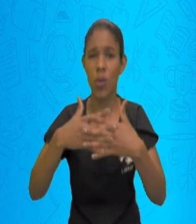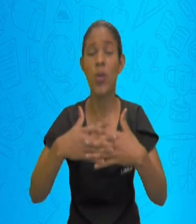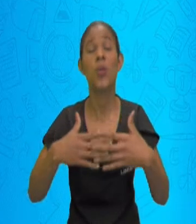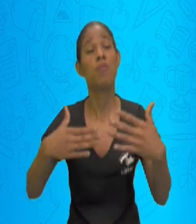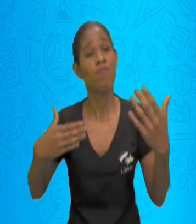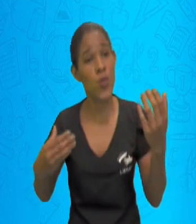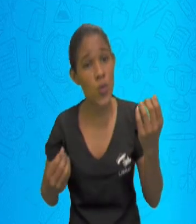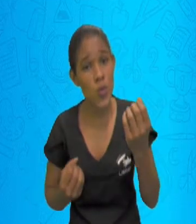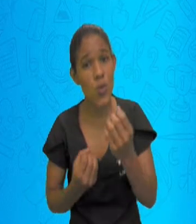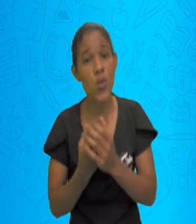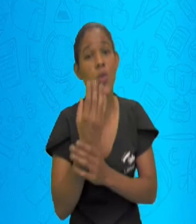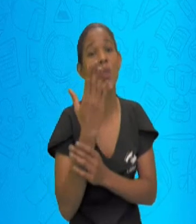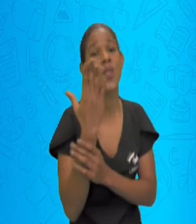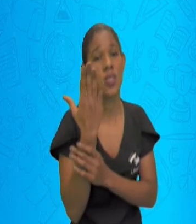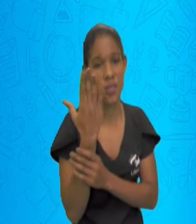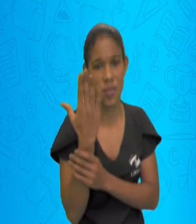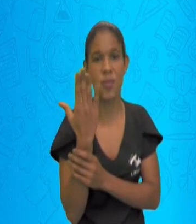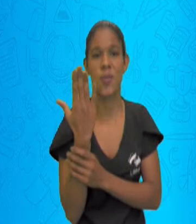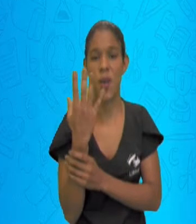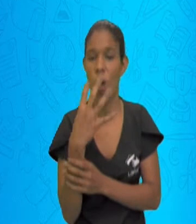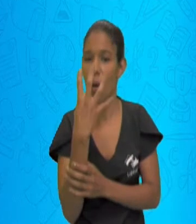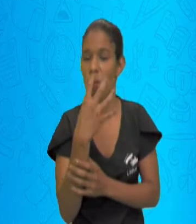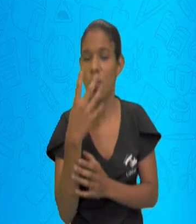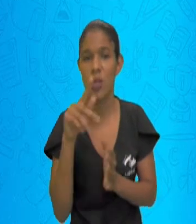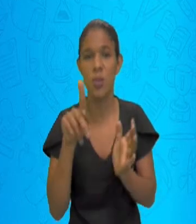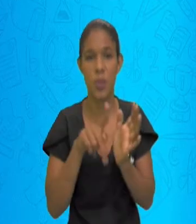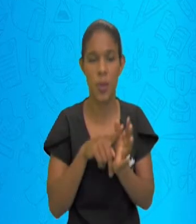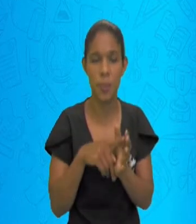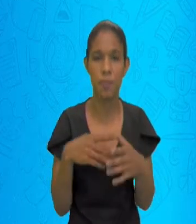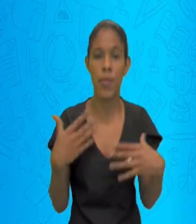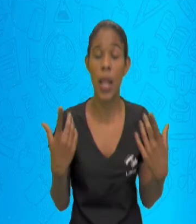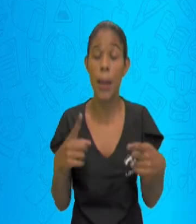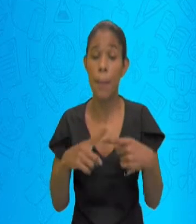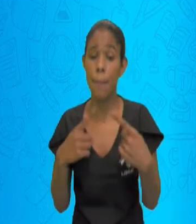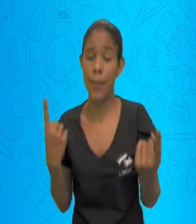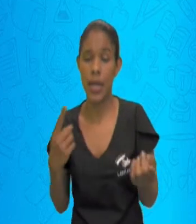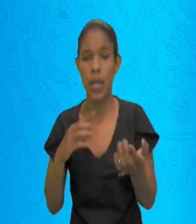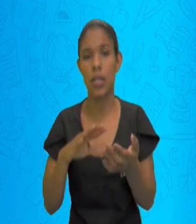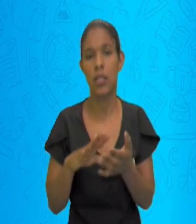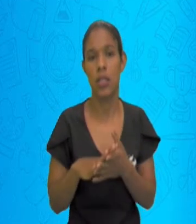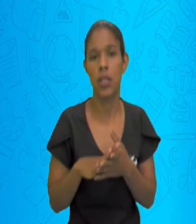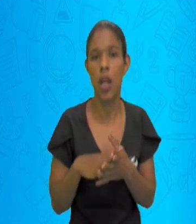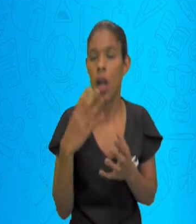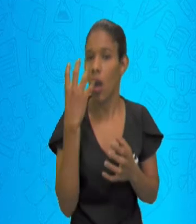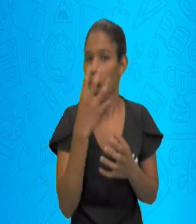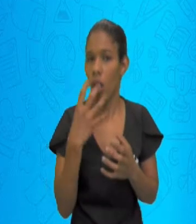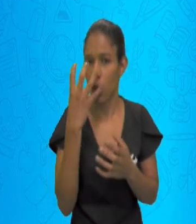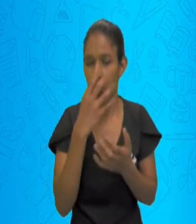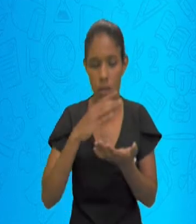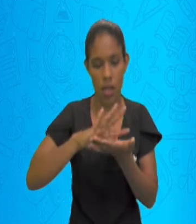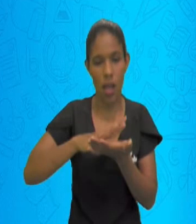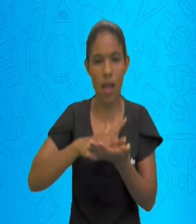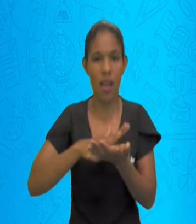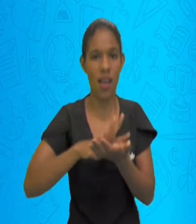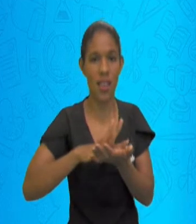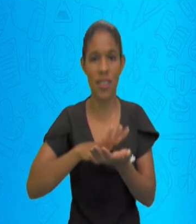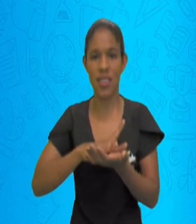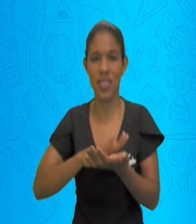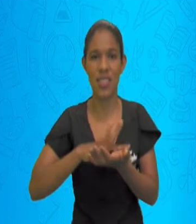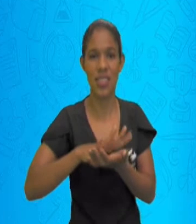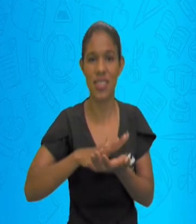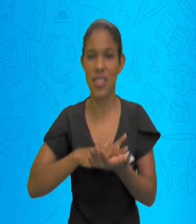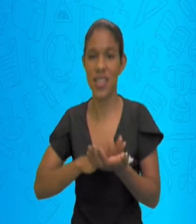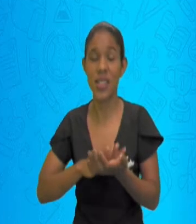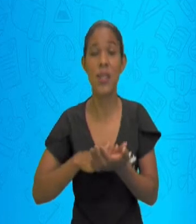década de 1910, com a música Pelo Telefone de Donga e de Mauro de Almeida, tornando-se ao longo do tempo